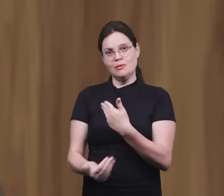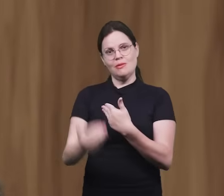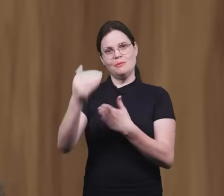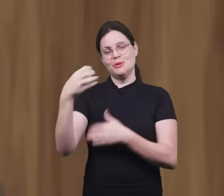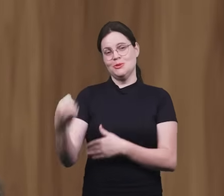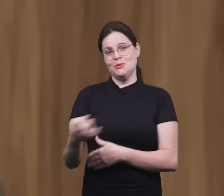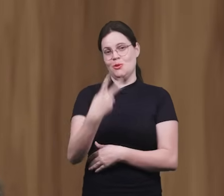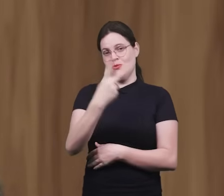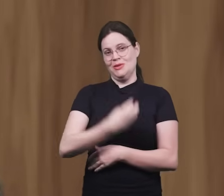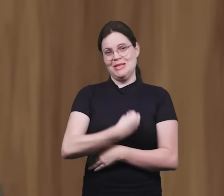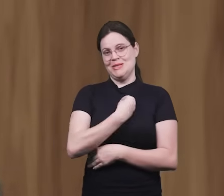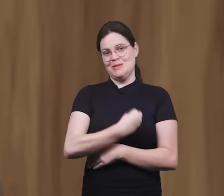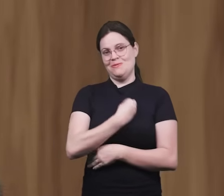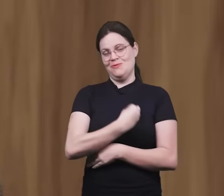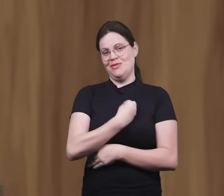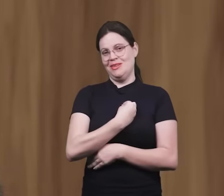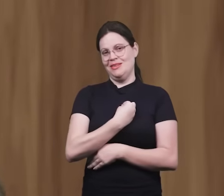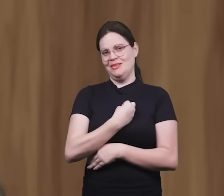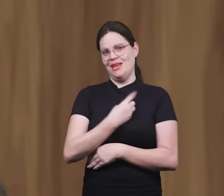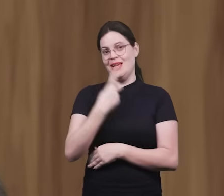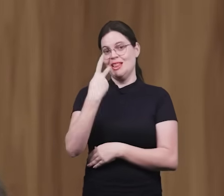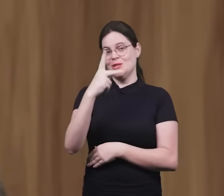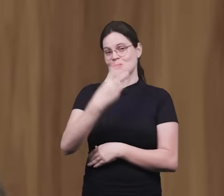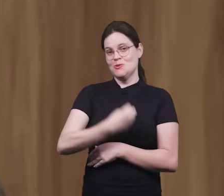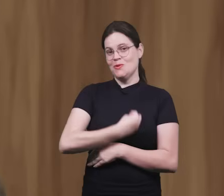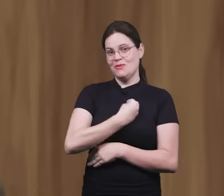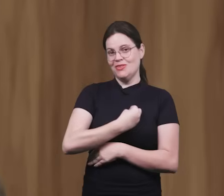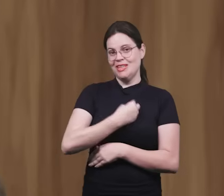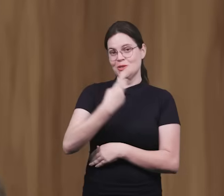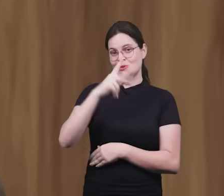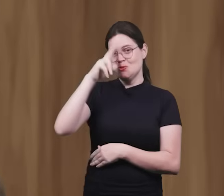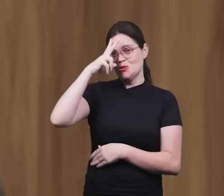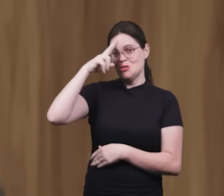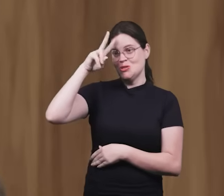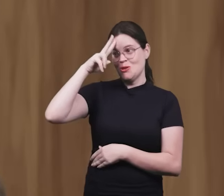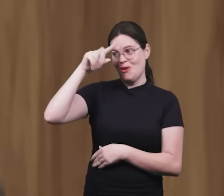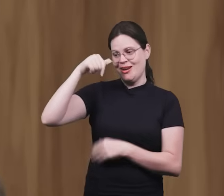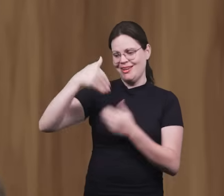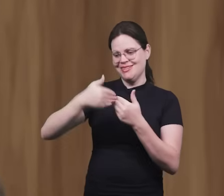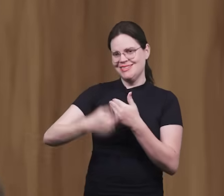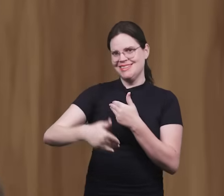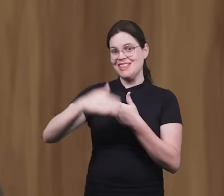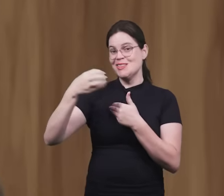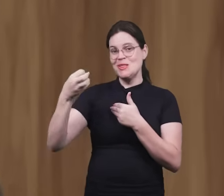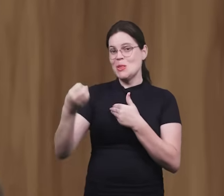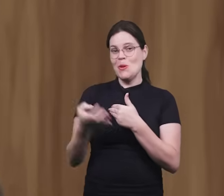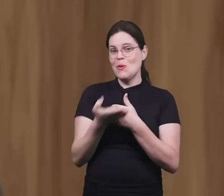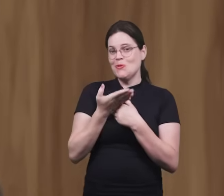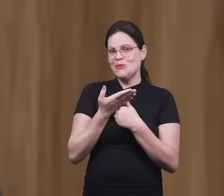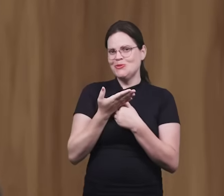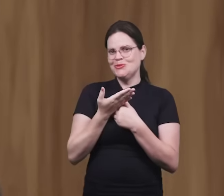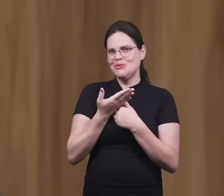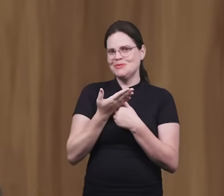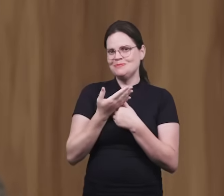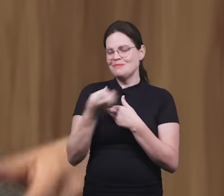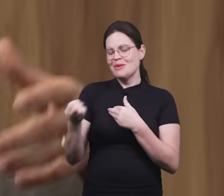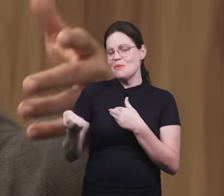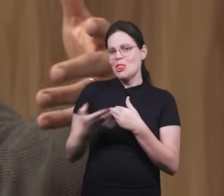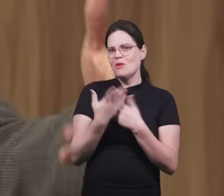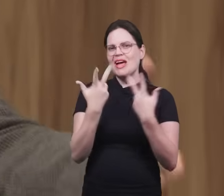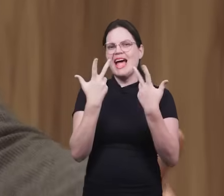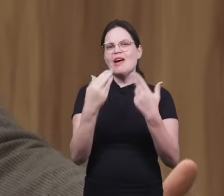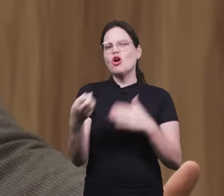vida. É uma página que é virada na sua história. Deus inicia agora algo novo. É um novo nome, é uma